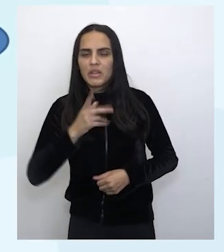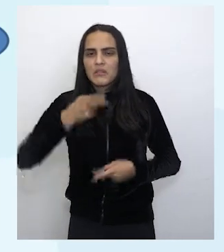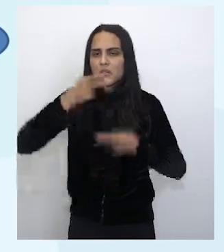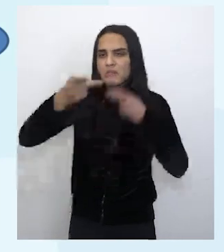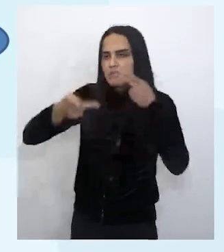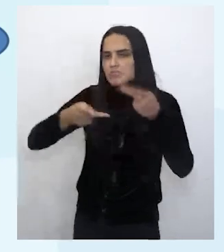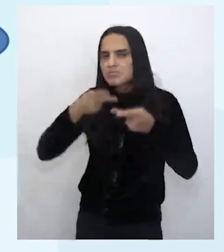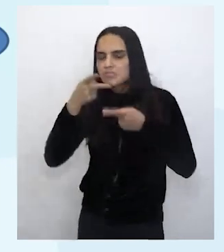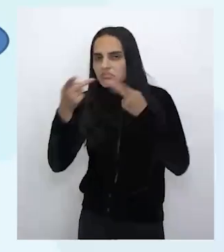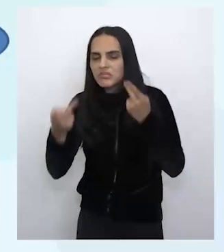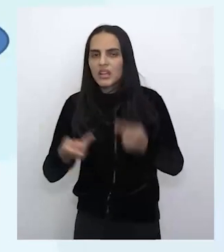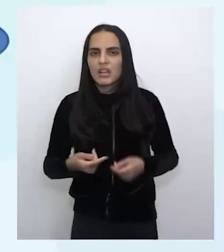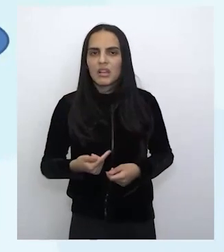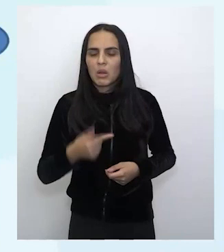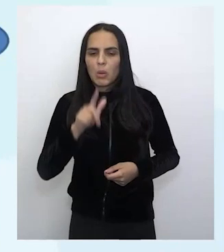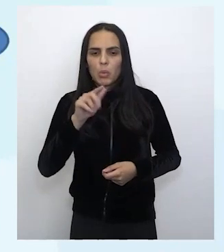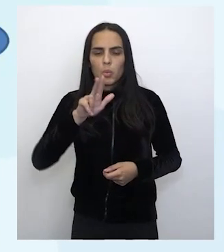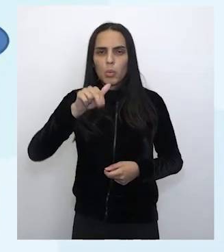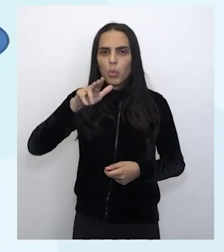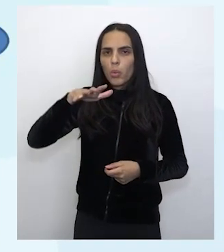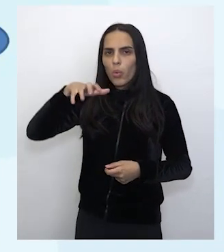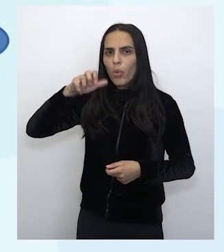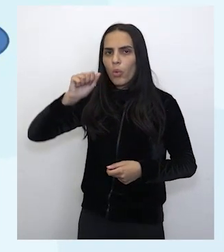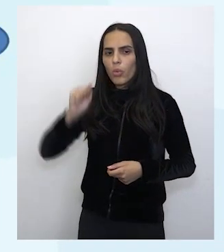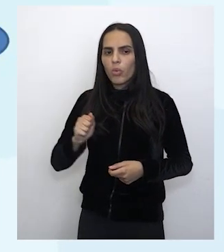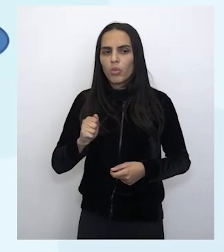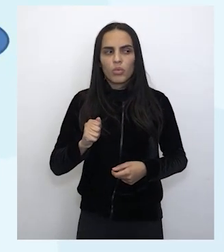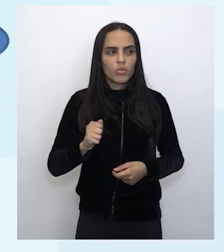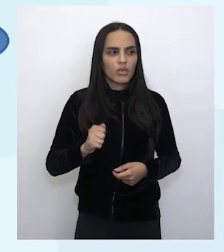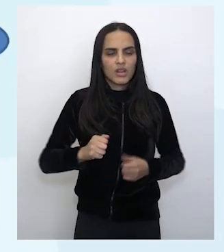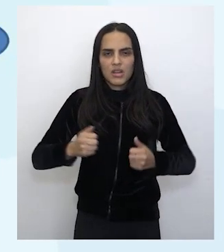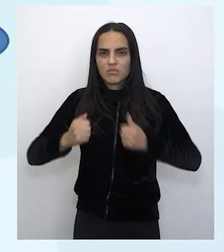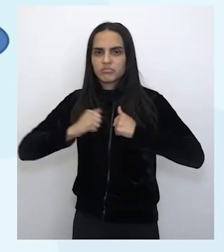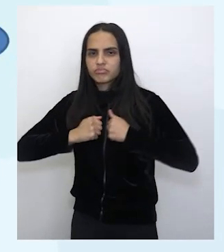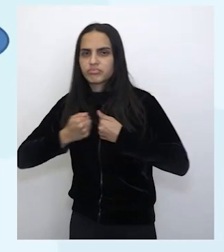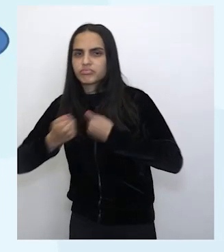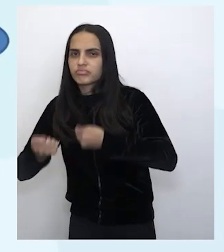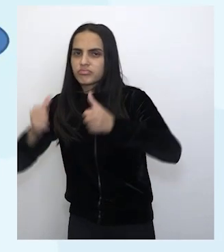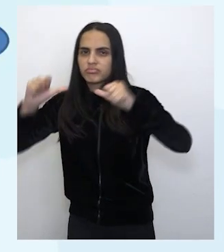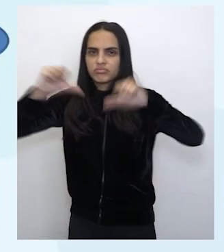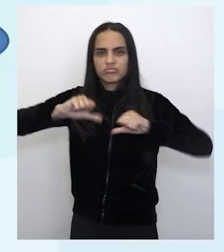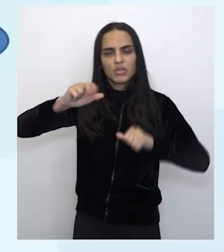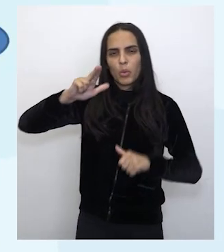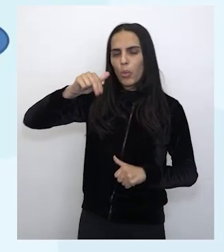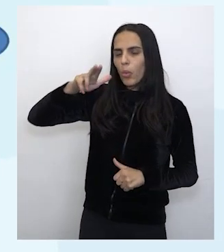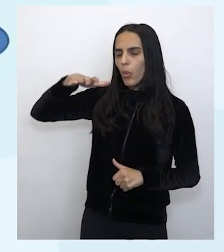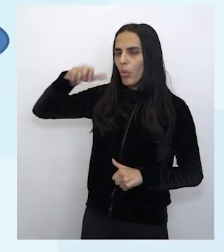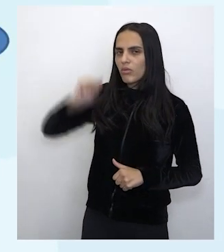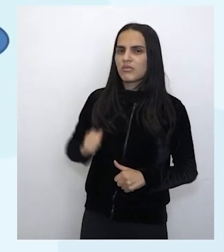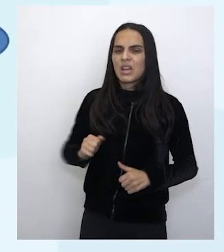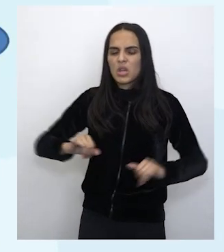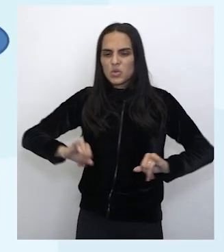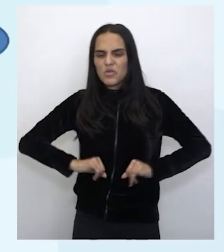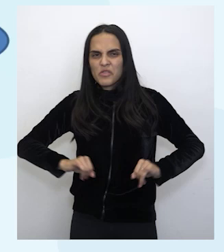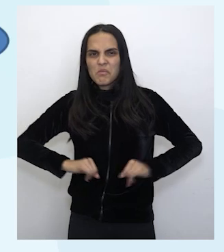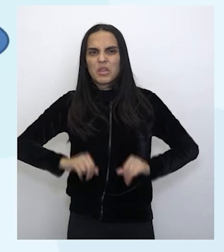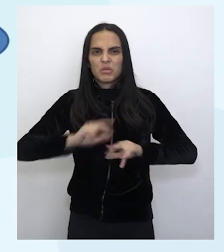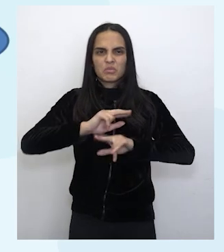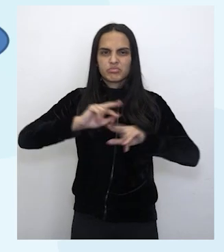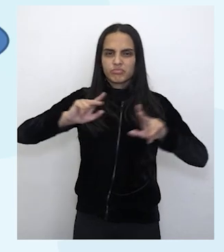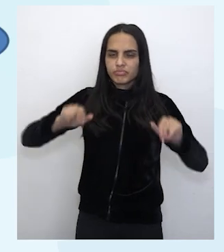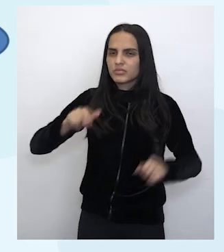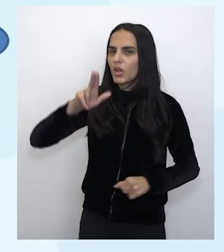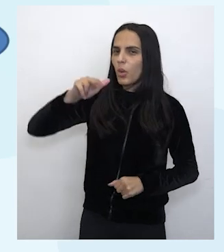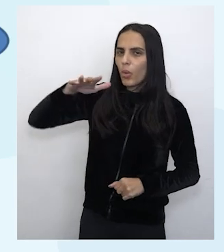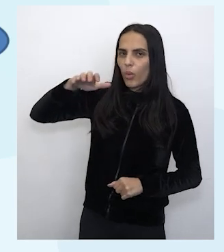comigo nunca teve um ato ridículo, nunca sofreu enxovalho,